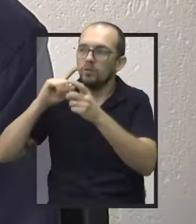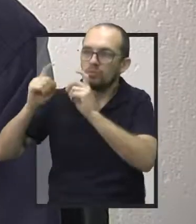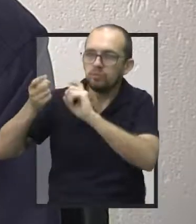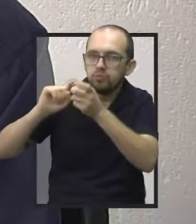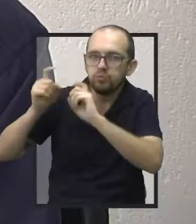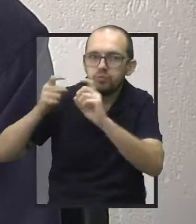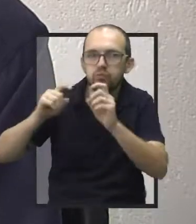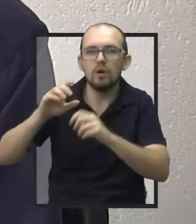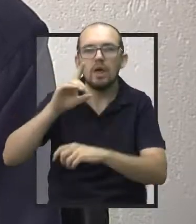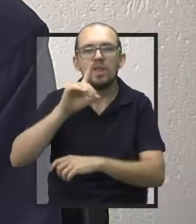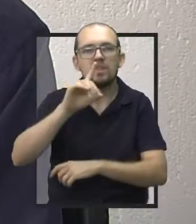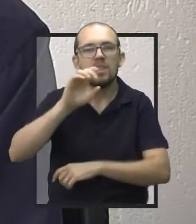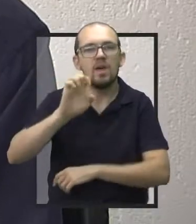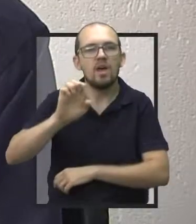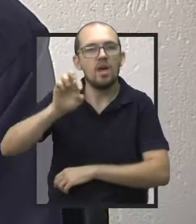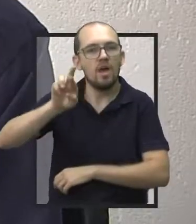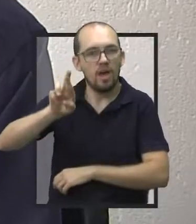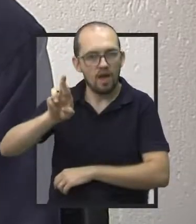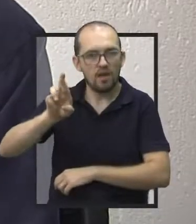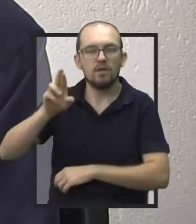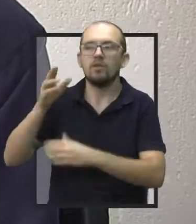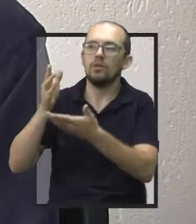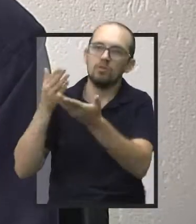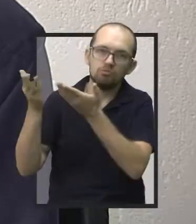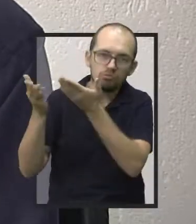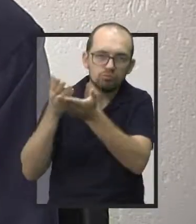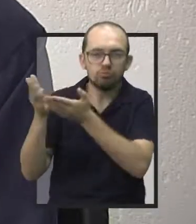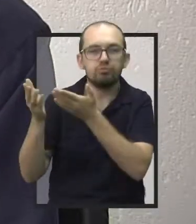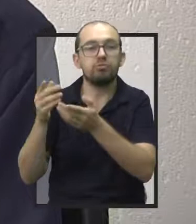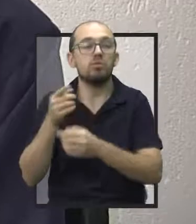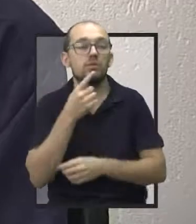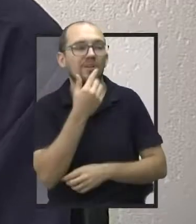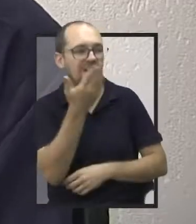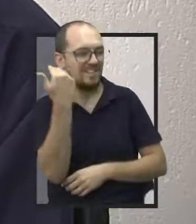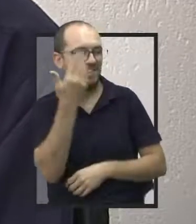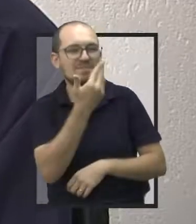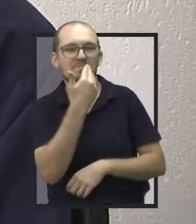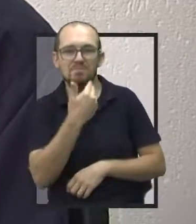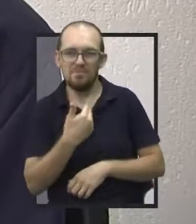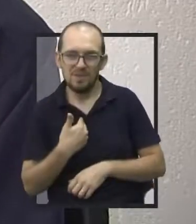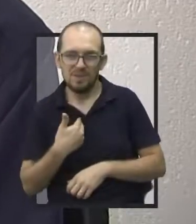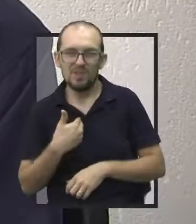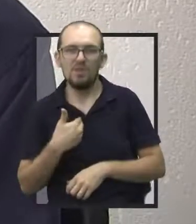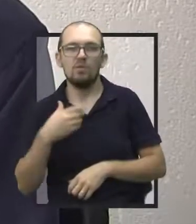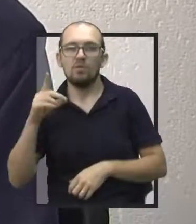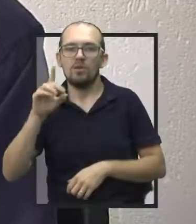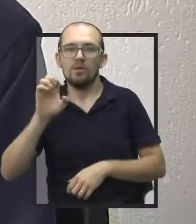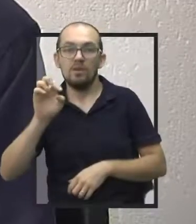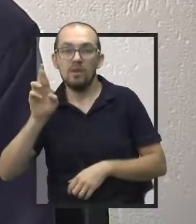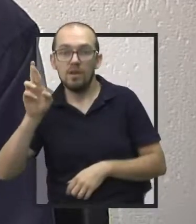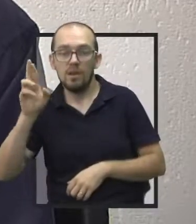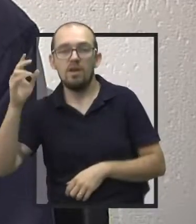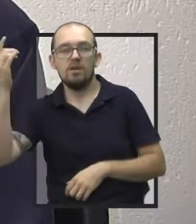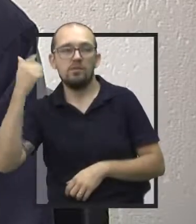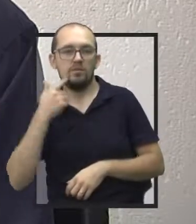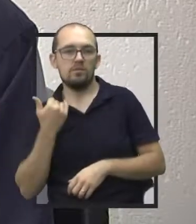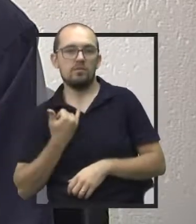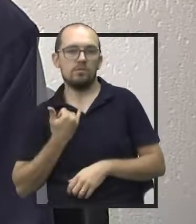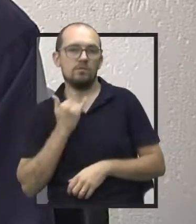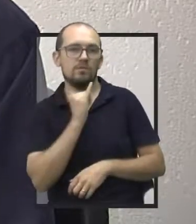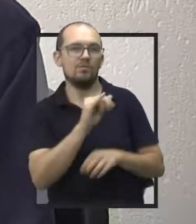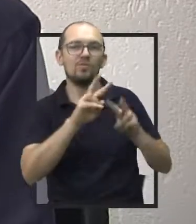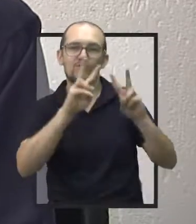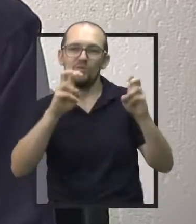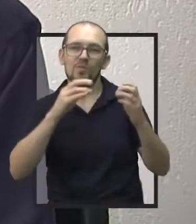o dr no que concerne à solicitação feita pela câmara municipal de jaú acerca do recape da